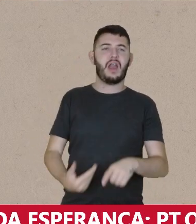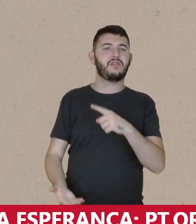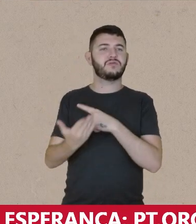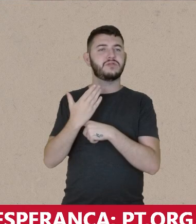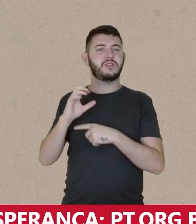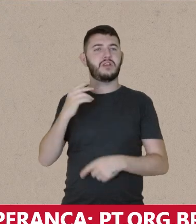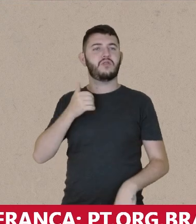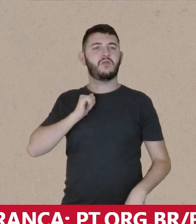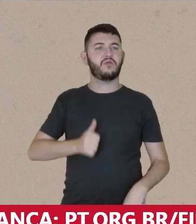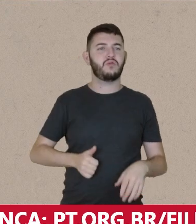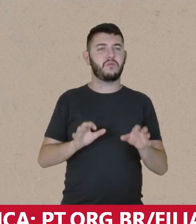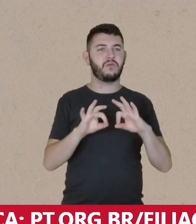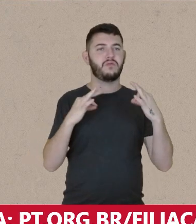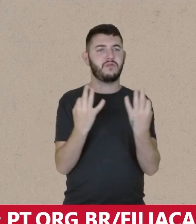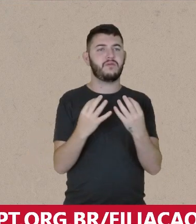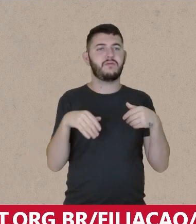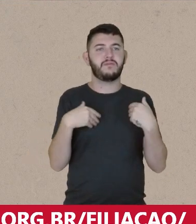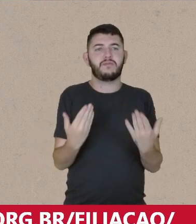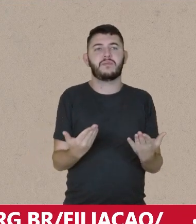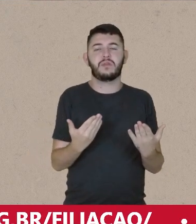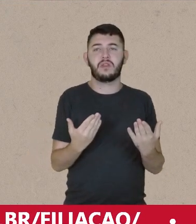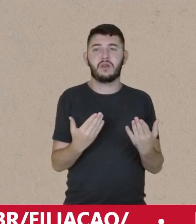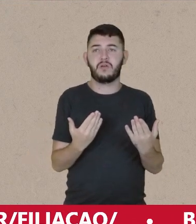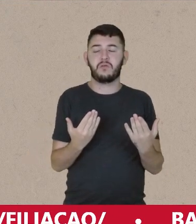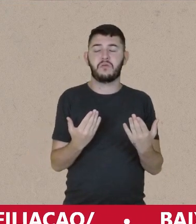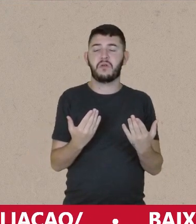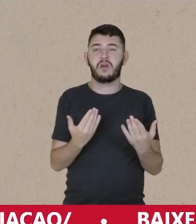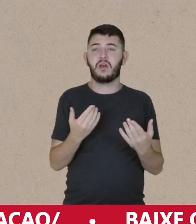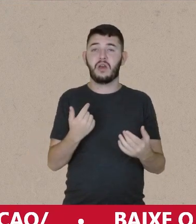ou do Bolsa Família e não deixam de